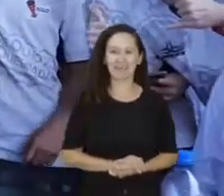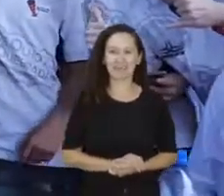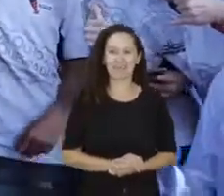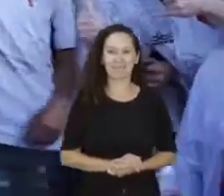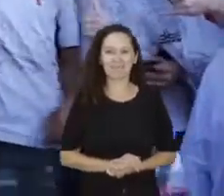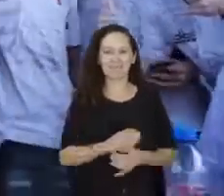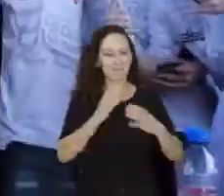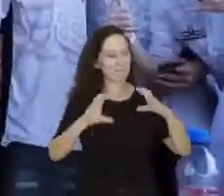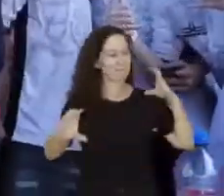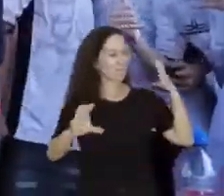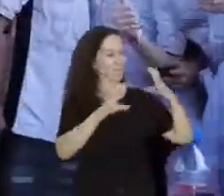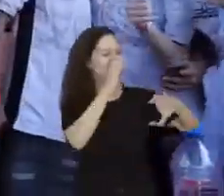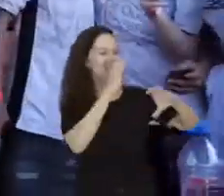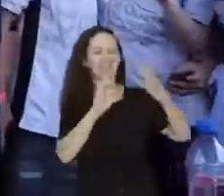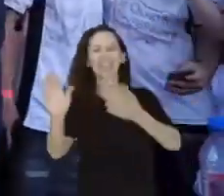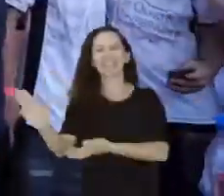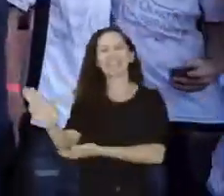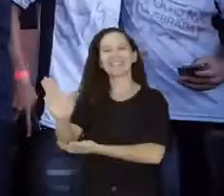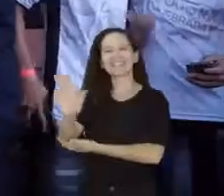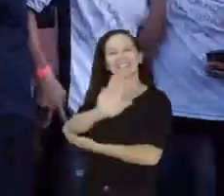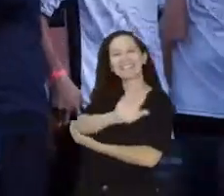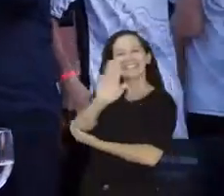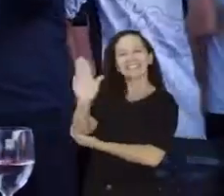Lula! Lula!